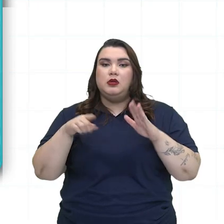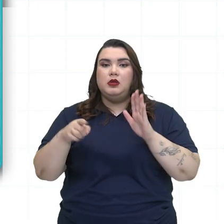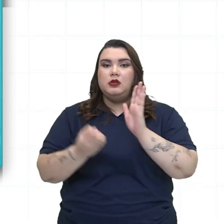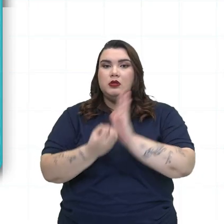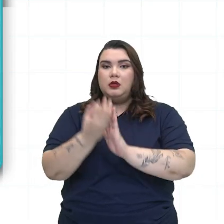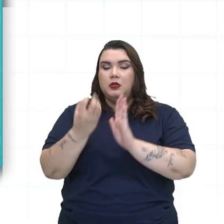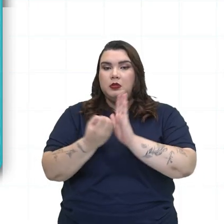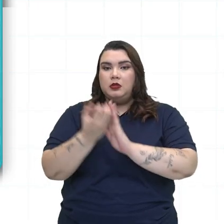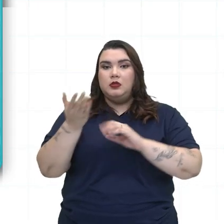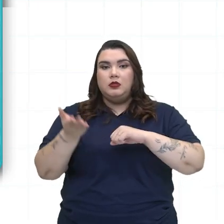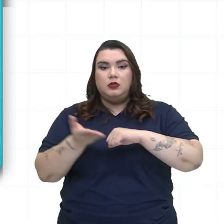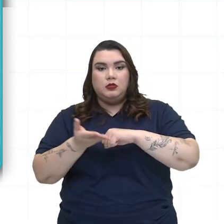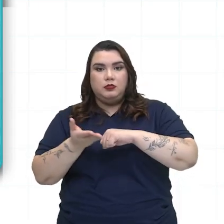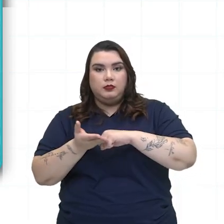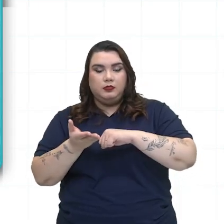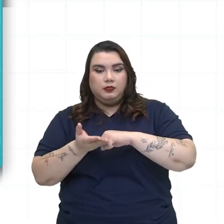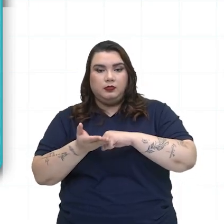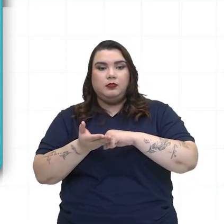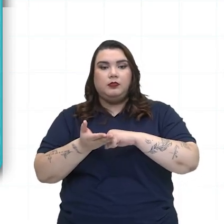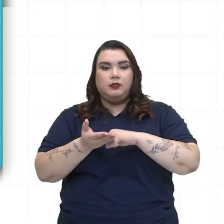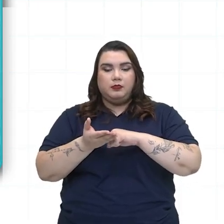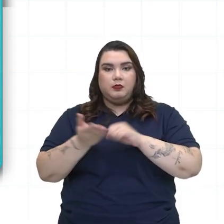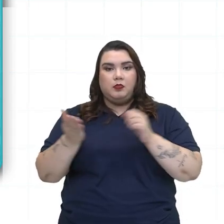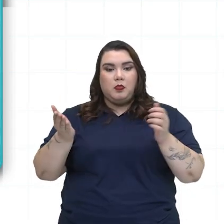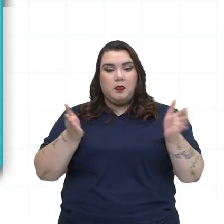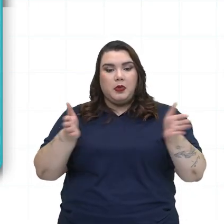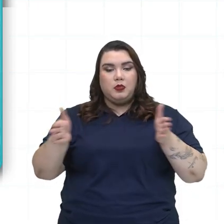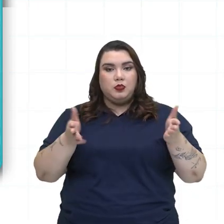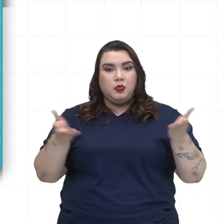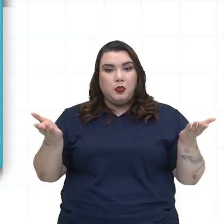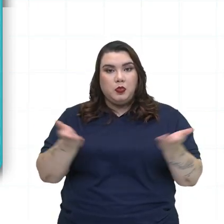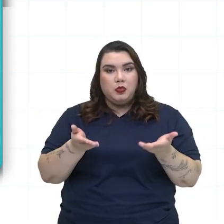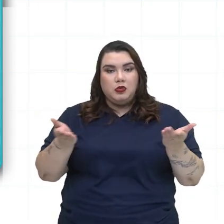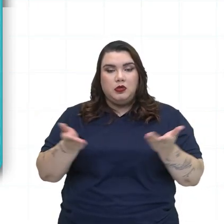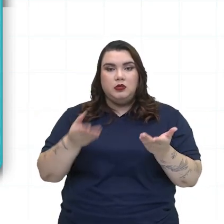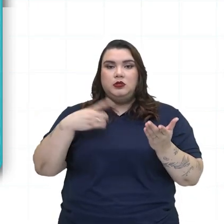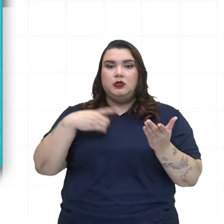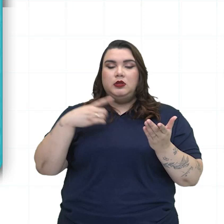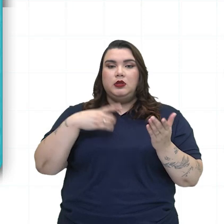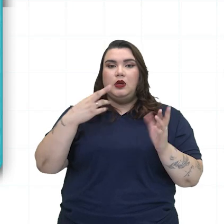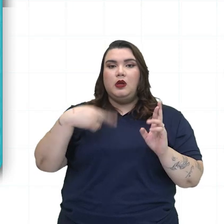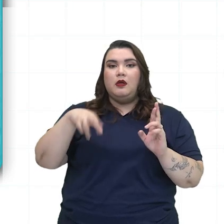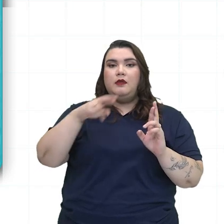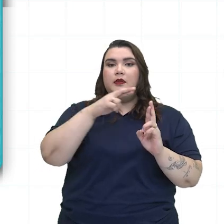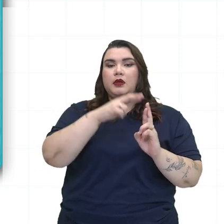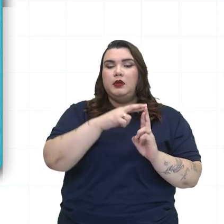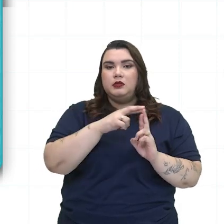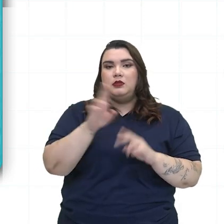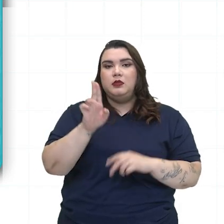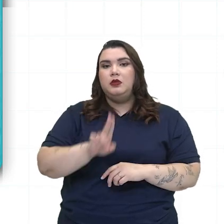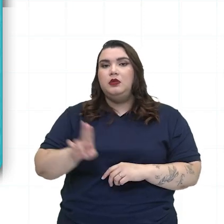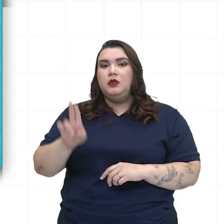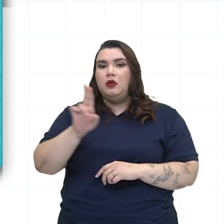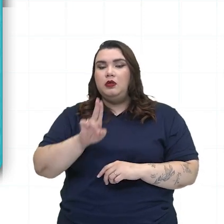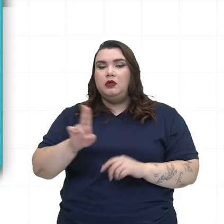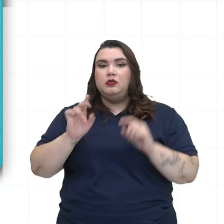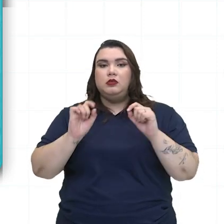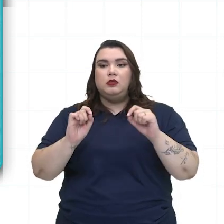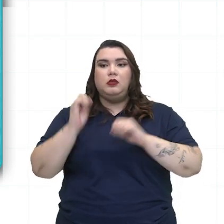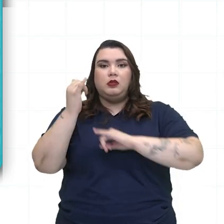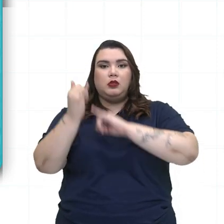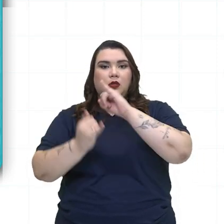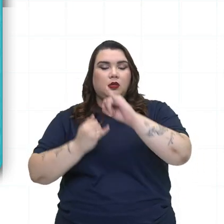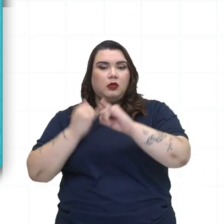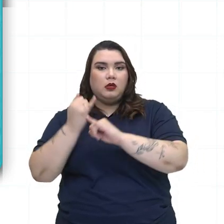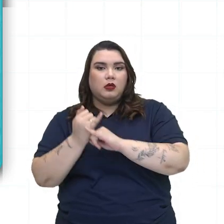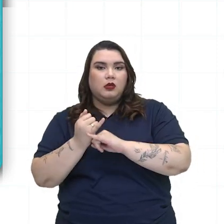produção contemporânea, que eu estou falando do nosso tempo presente, ela está sendo direcionada pela utilização de